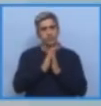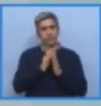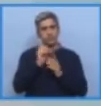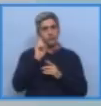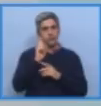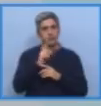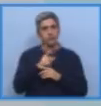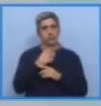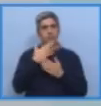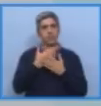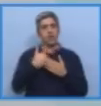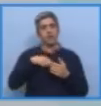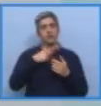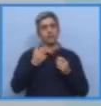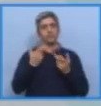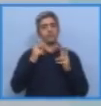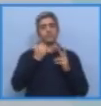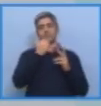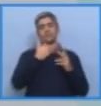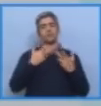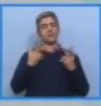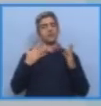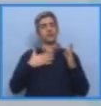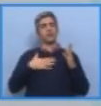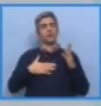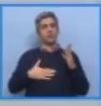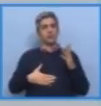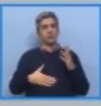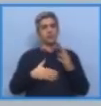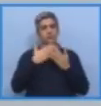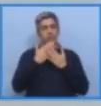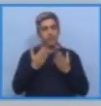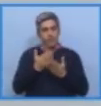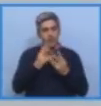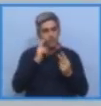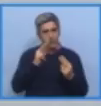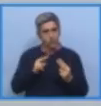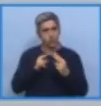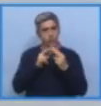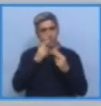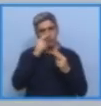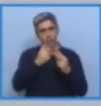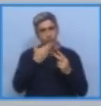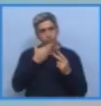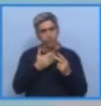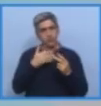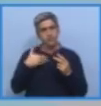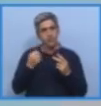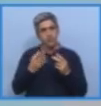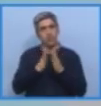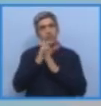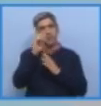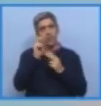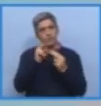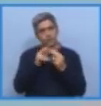é extremamente libertador para as pessoas. Sobretudo este motivar um encontro pessoal com a experiência da misericórdia de Deus